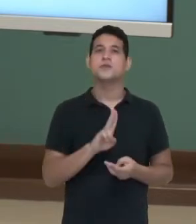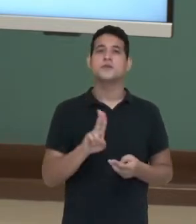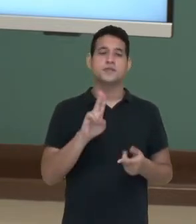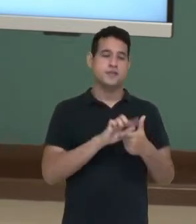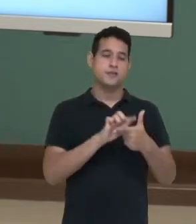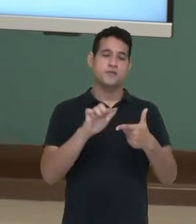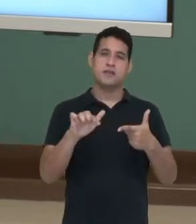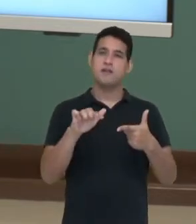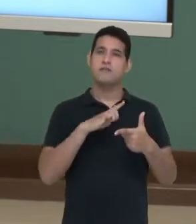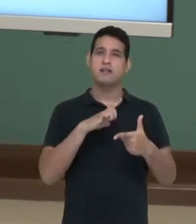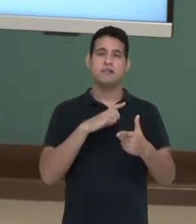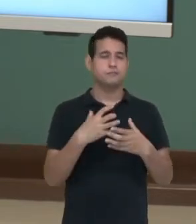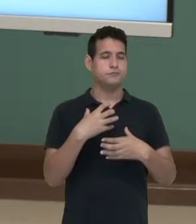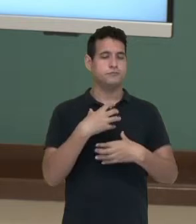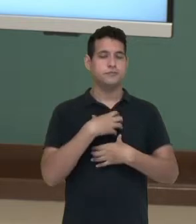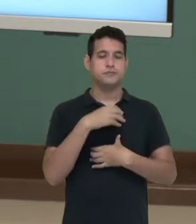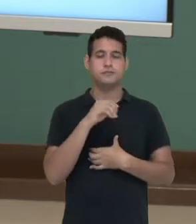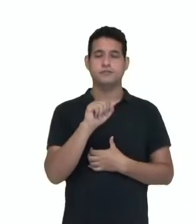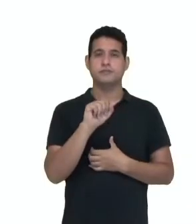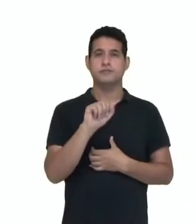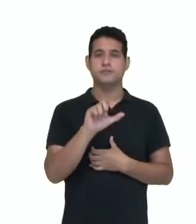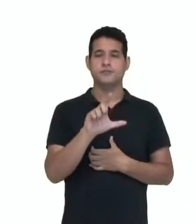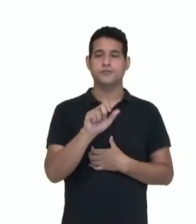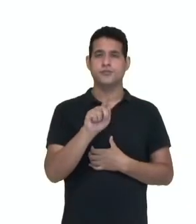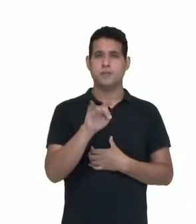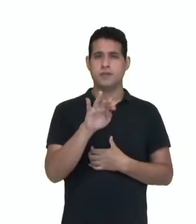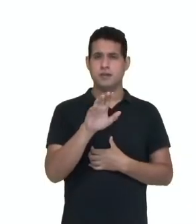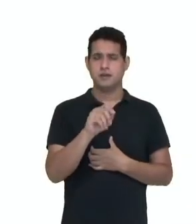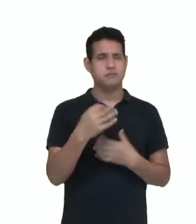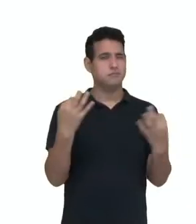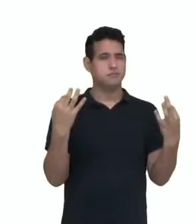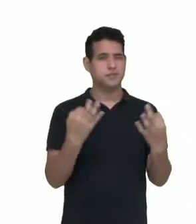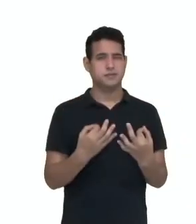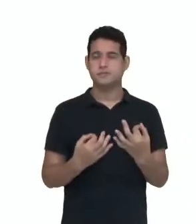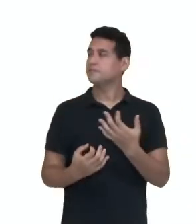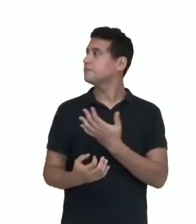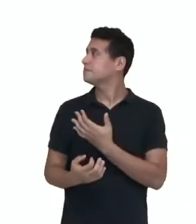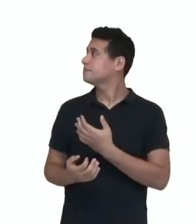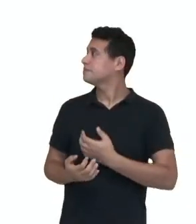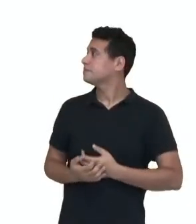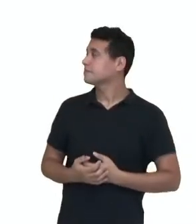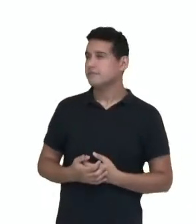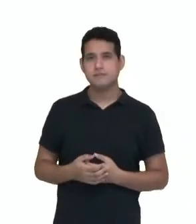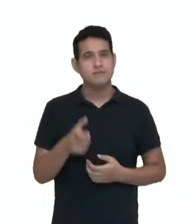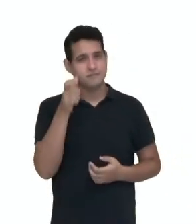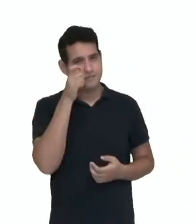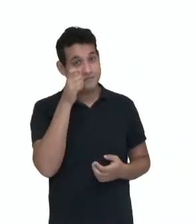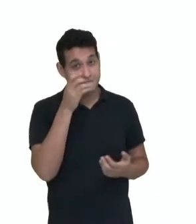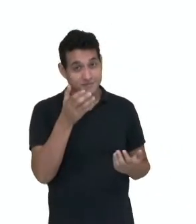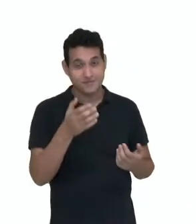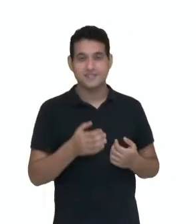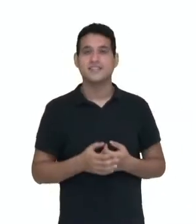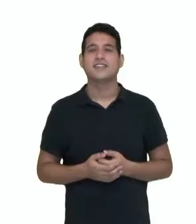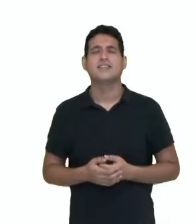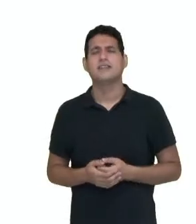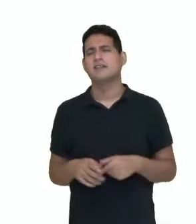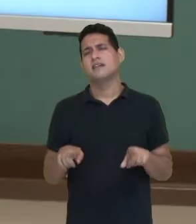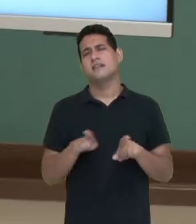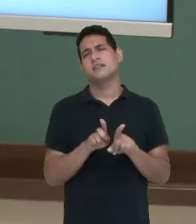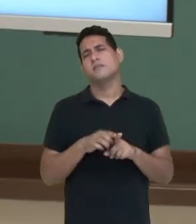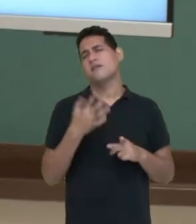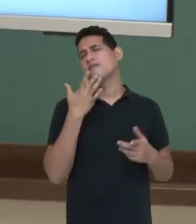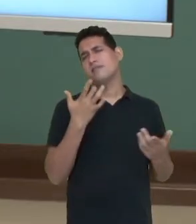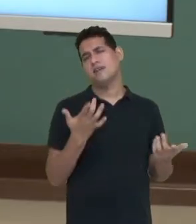gráfico, montamos a sua forma algébrica. Ó, certinho com o que estava escrito ali. Interessante, né? E bem